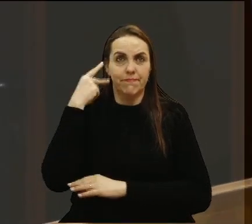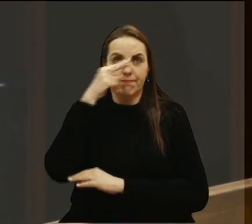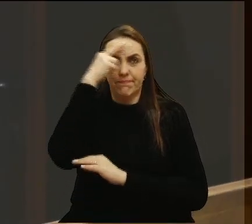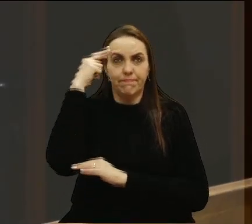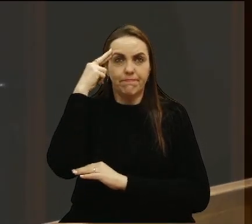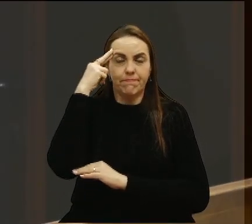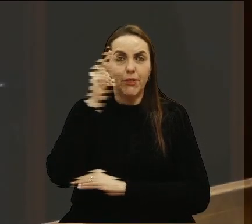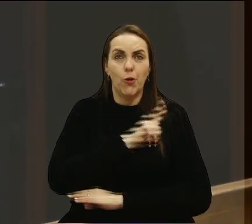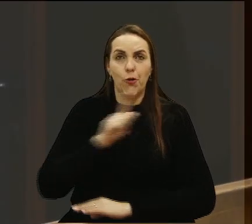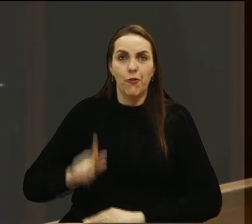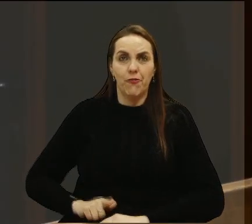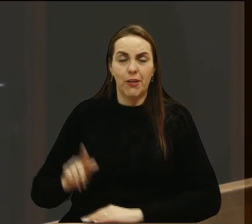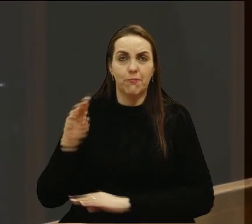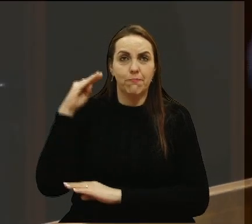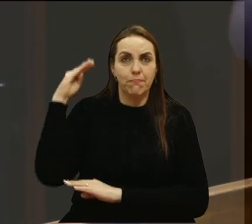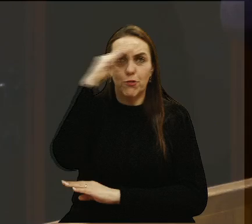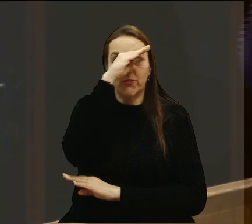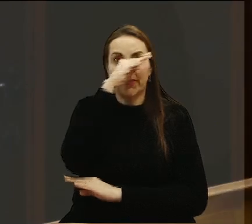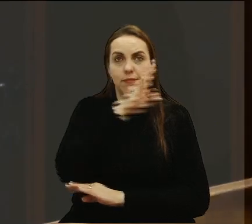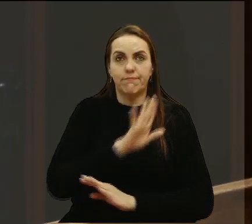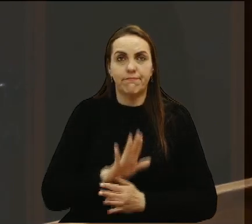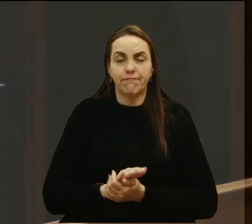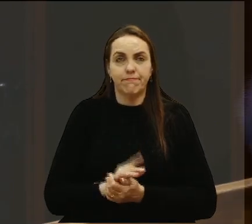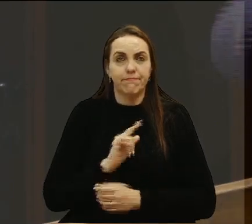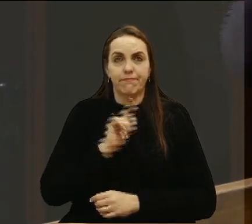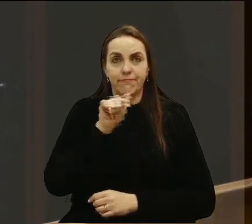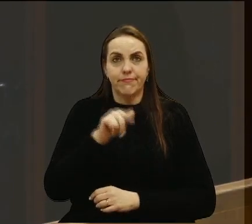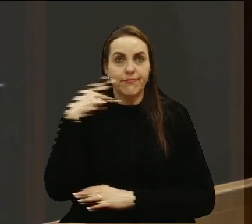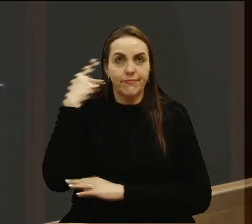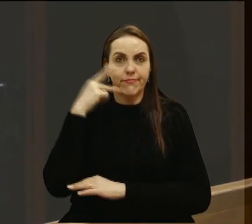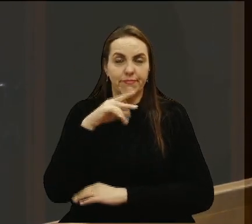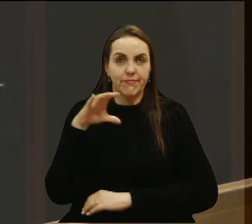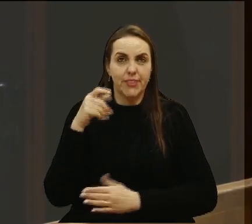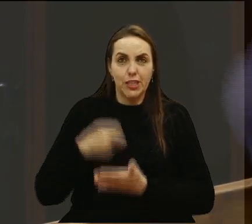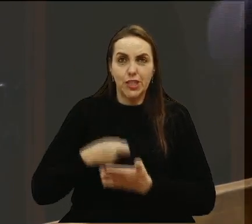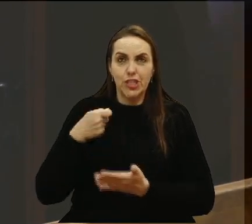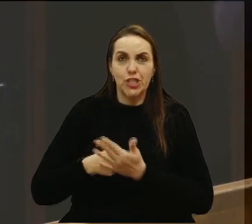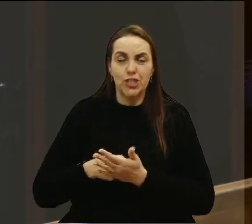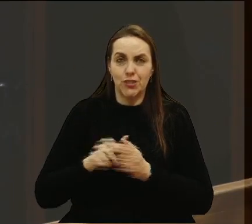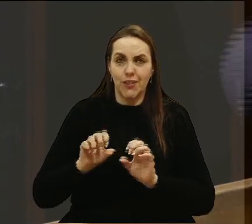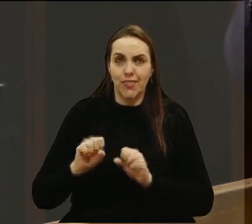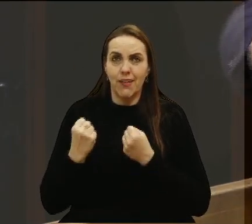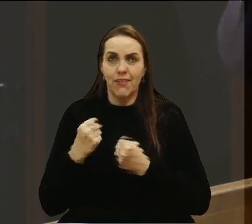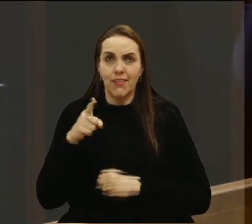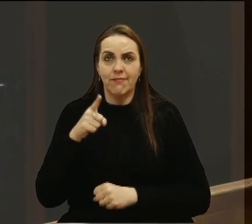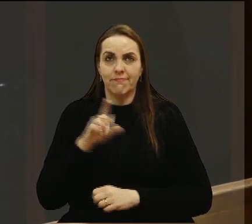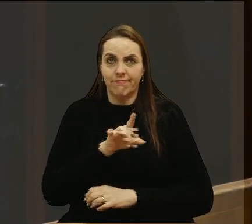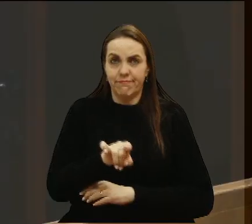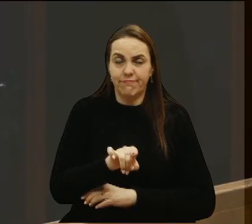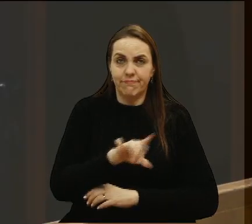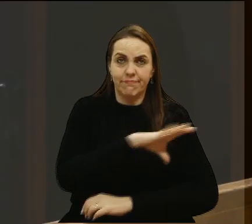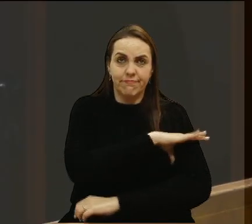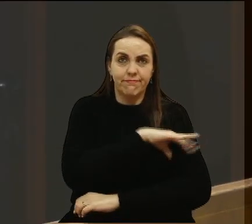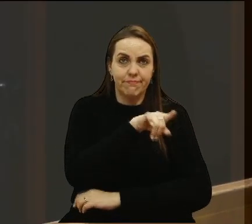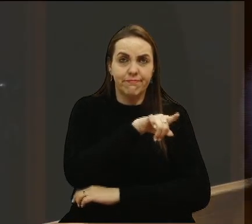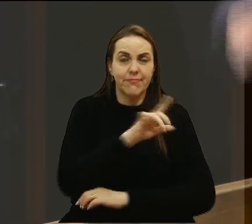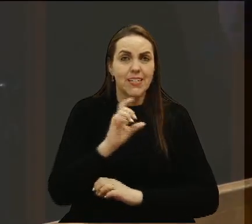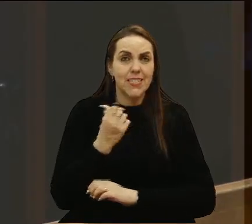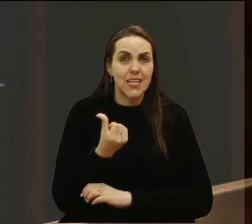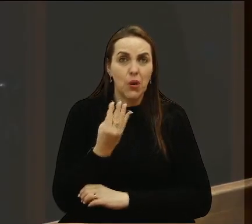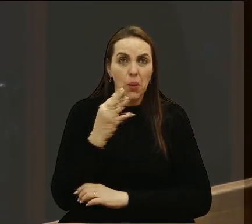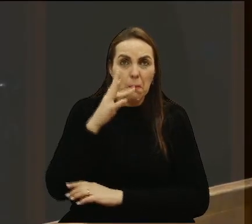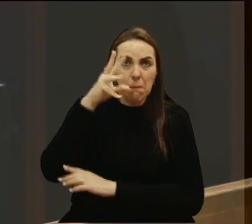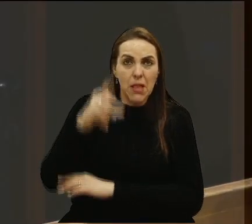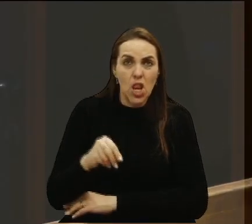governo Bolsonaro, o qual o vereador Ramon insiste em advogar, levou 64 milhões de pessoas